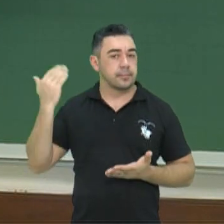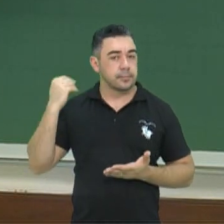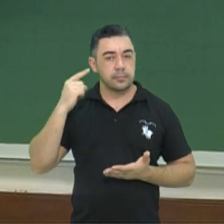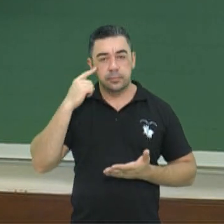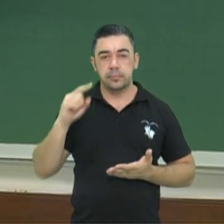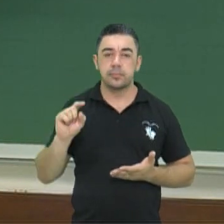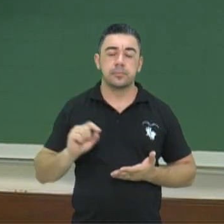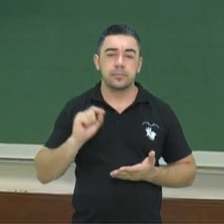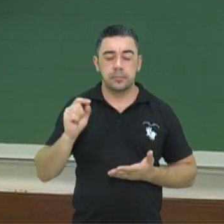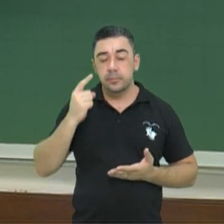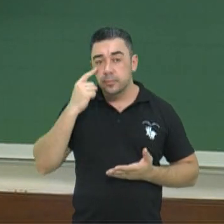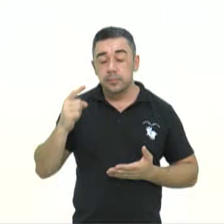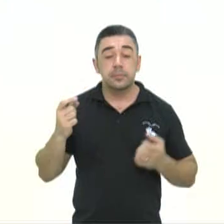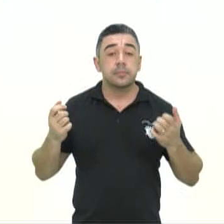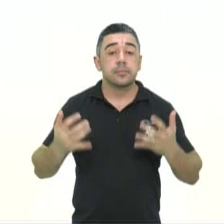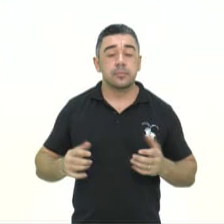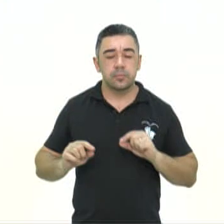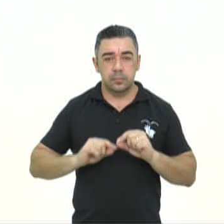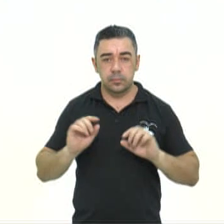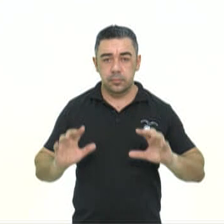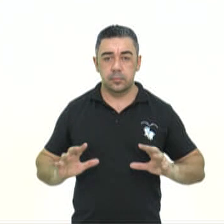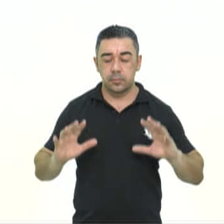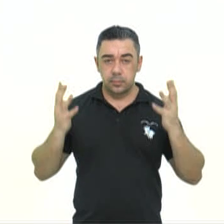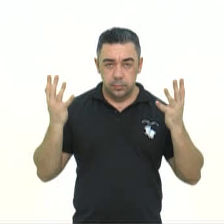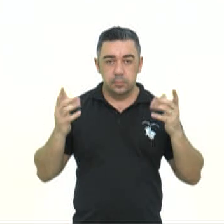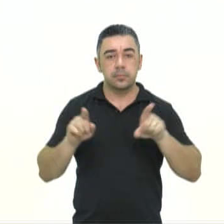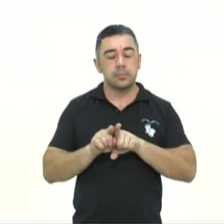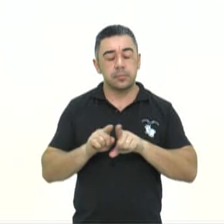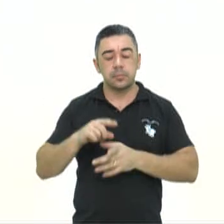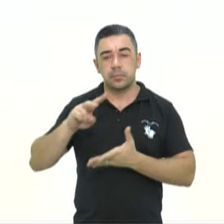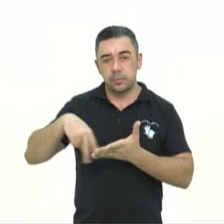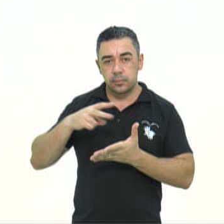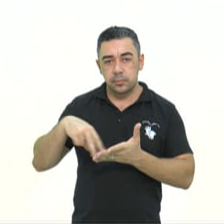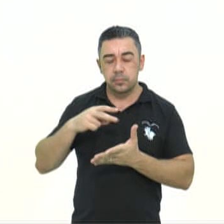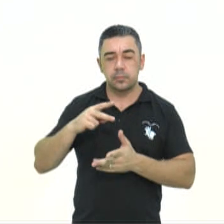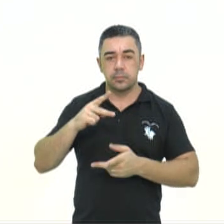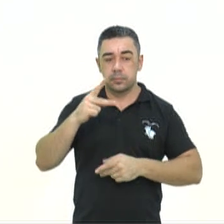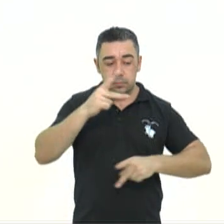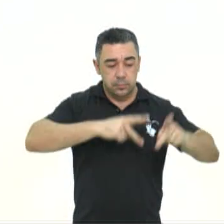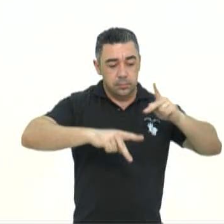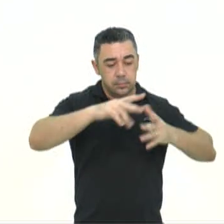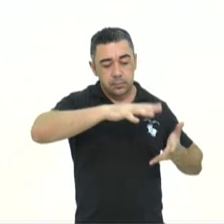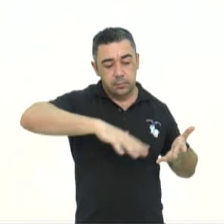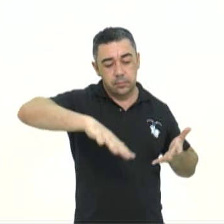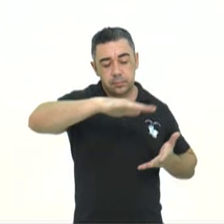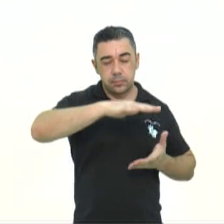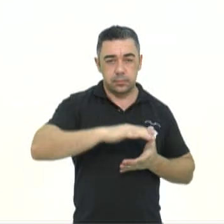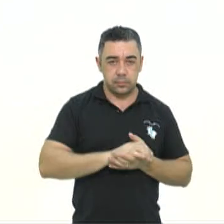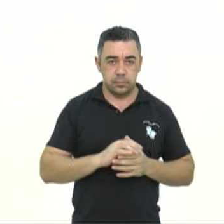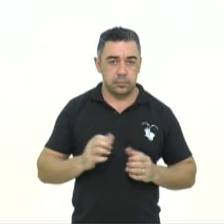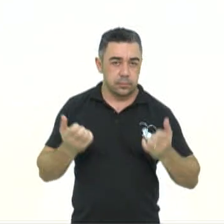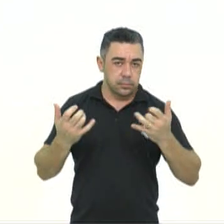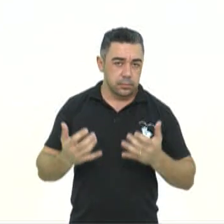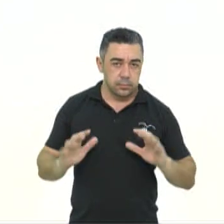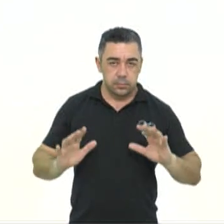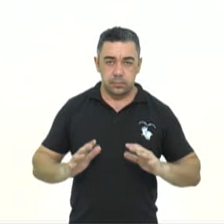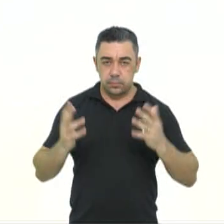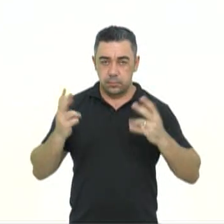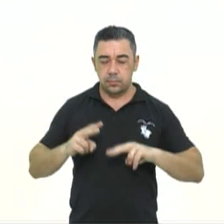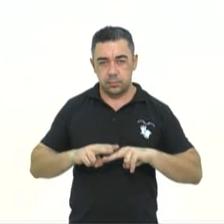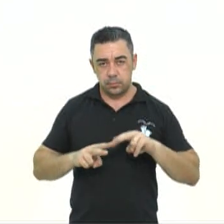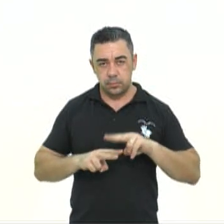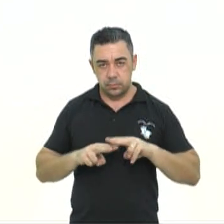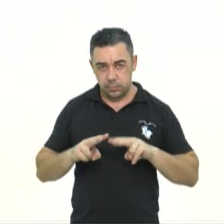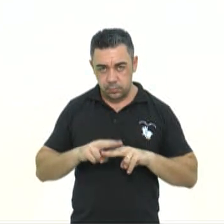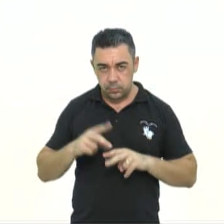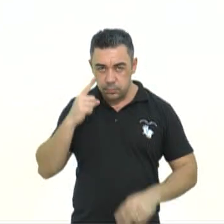passada. Então nós falamos sobre os festejos e danças populares, né? Nós falamos sobre a festa junina, como nós podemos